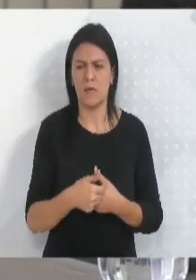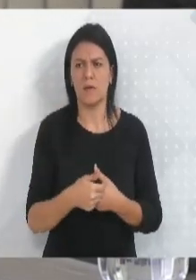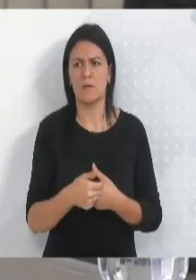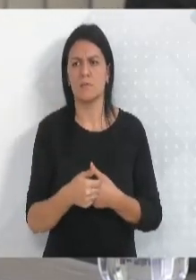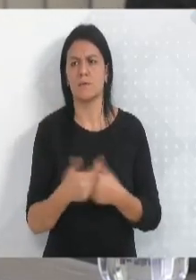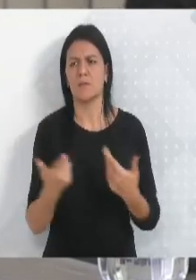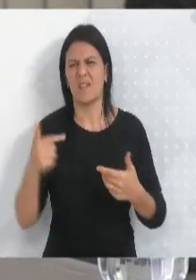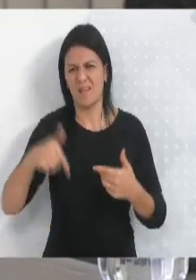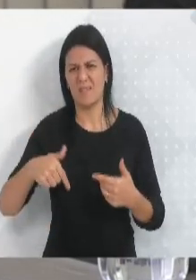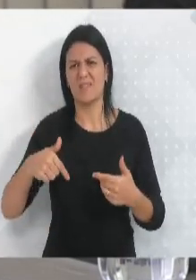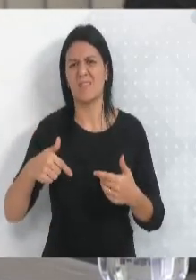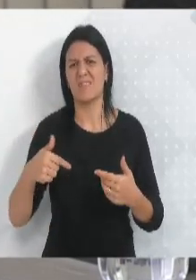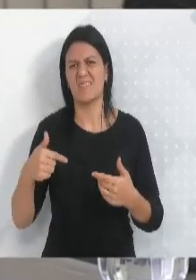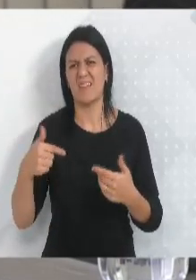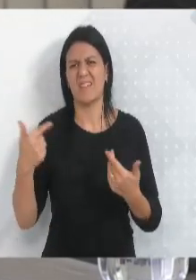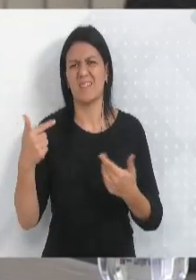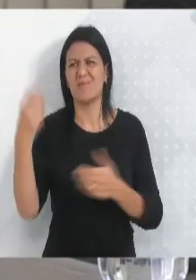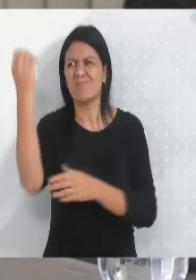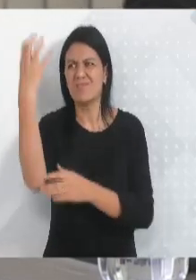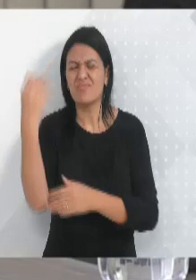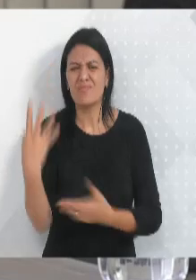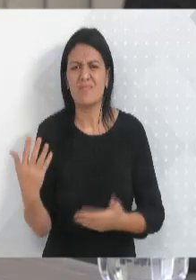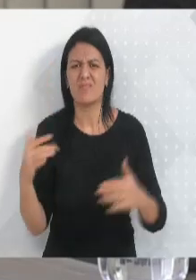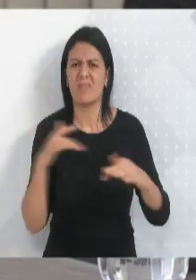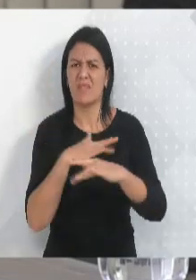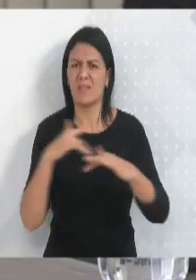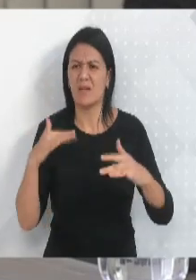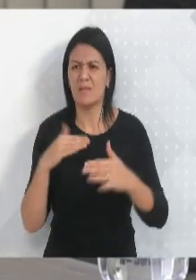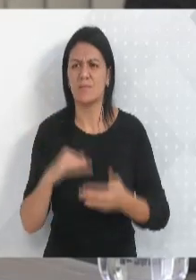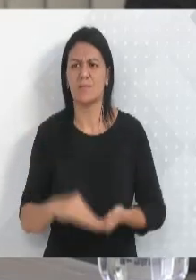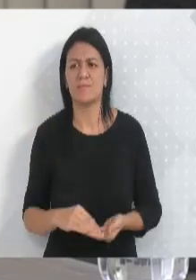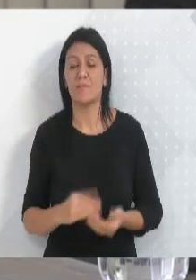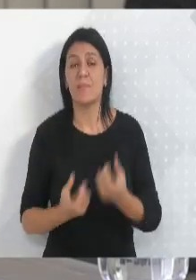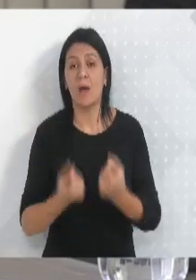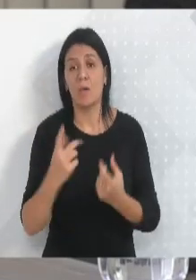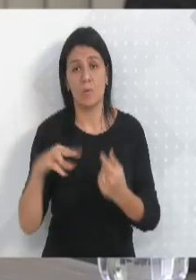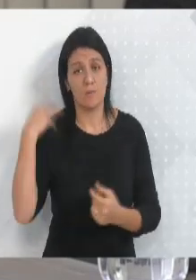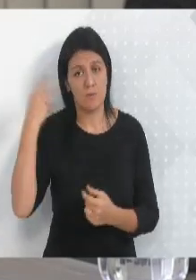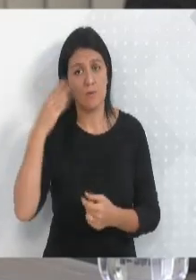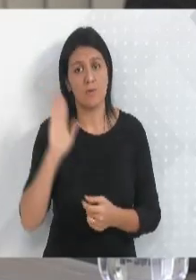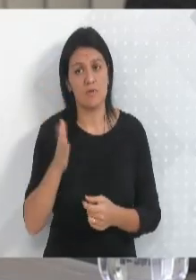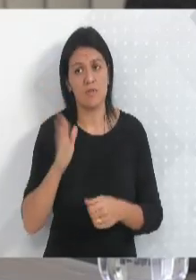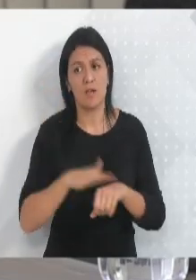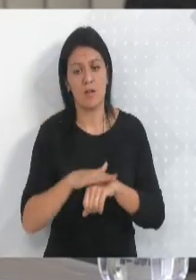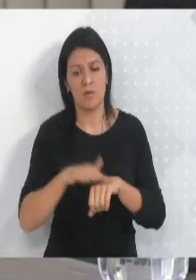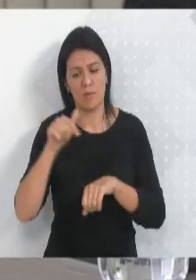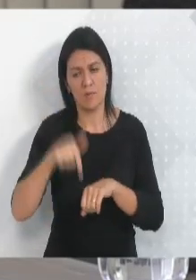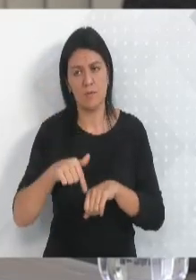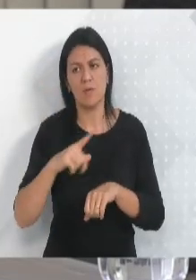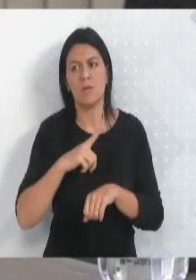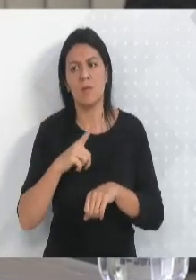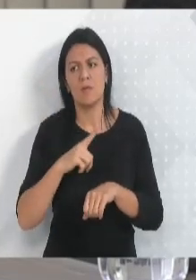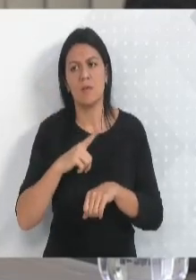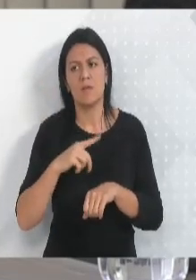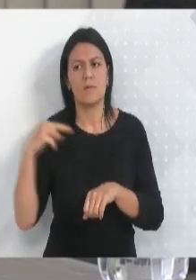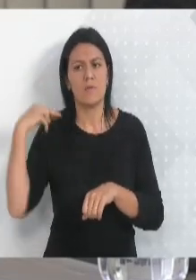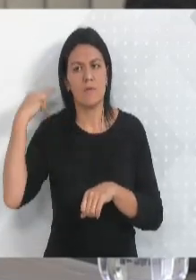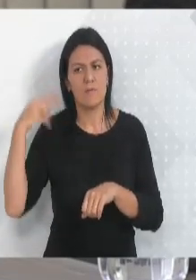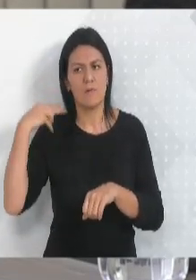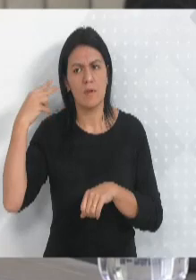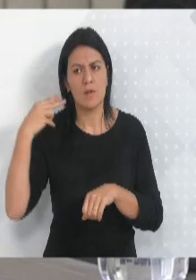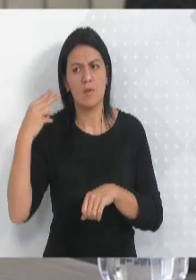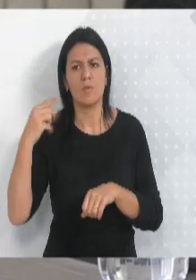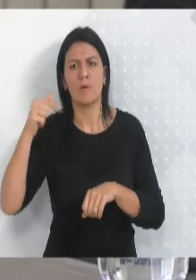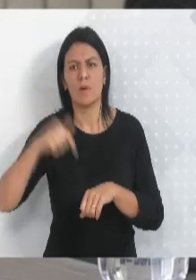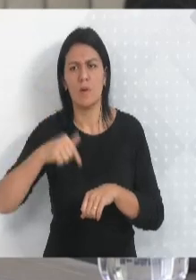trânsito. Aliás, alguns vereadores desta casa já falaram sobre isso. Tivemos um vereador aqui nesta casa, inclusive, que deu um show, né, numa